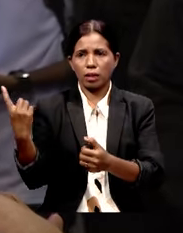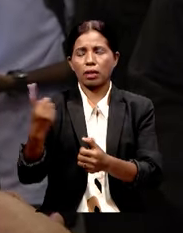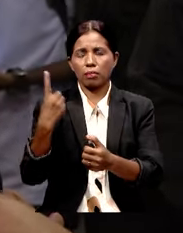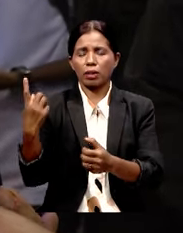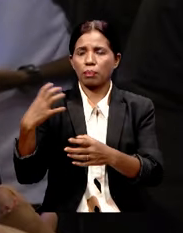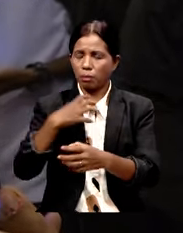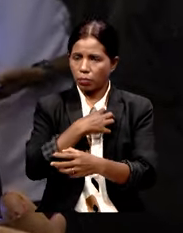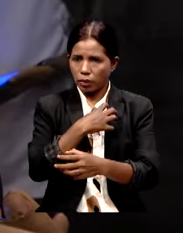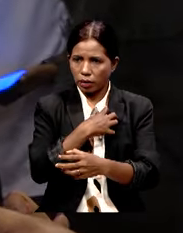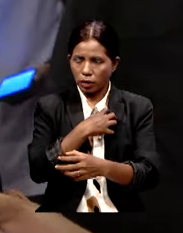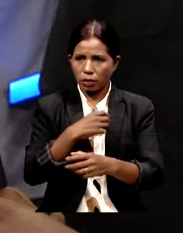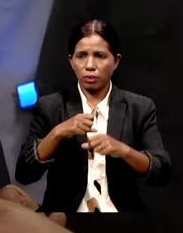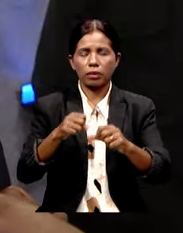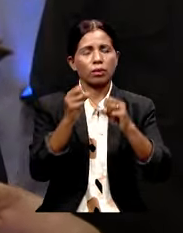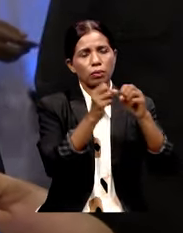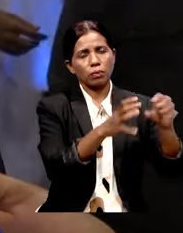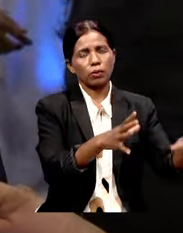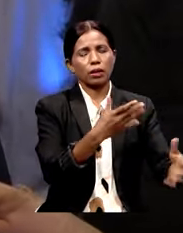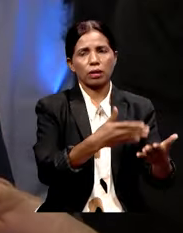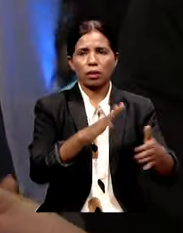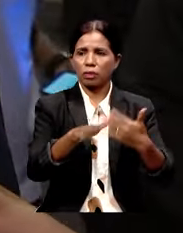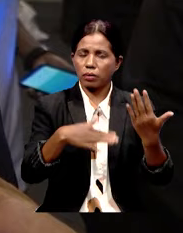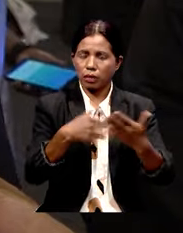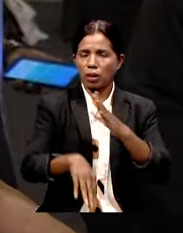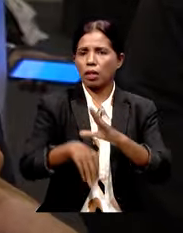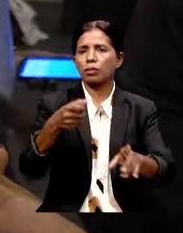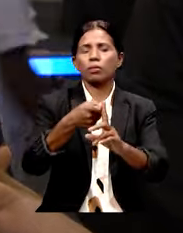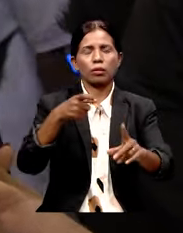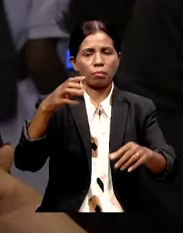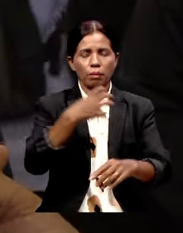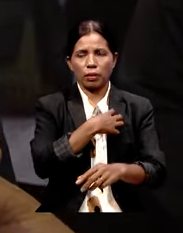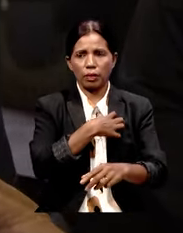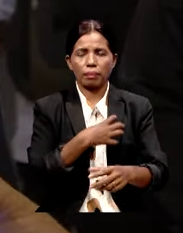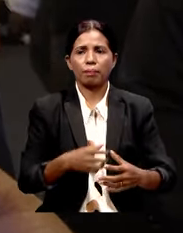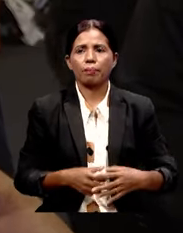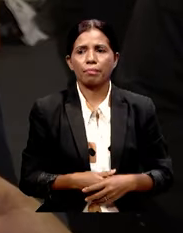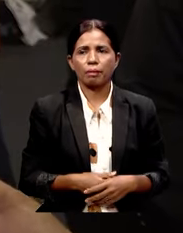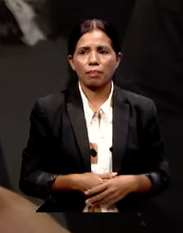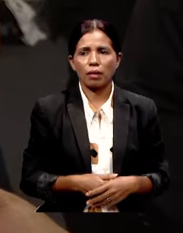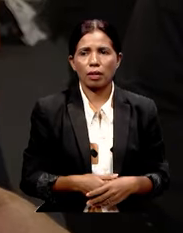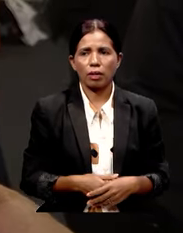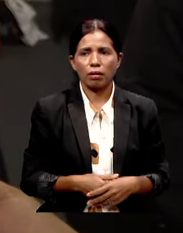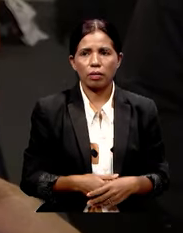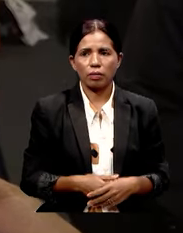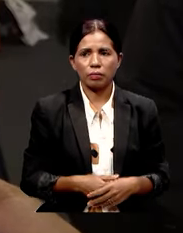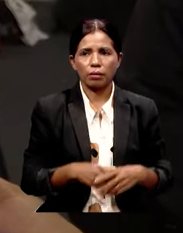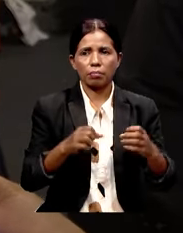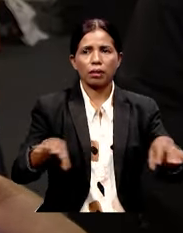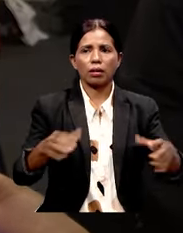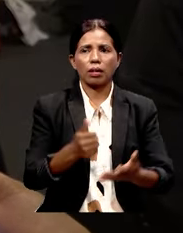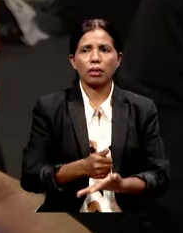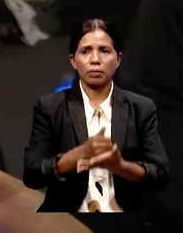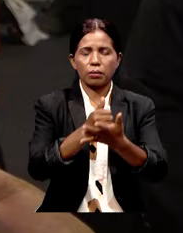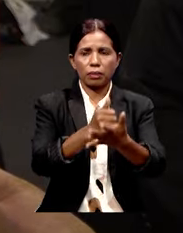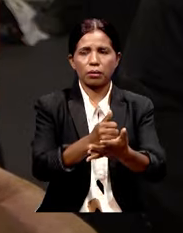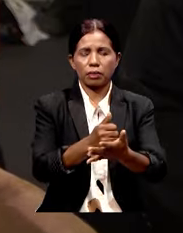polícia, então tem que conseguir o atributo outro, ou sai os polícia. Sai os Ars Marciais para o belo servir e aquilo servir